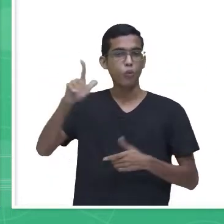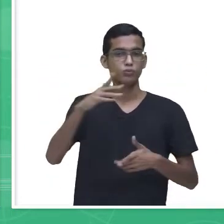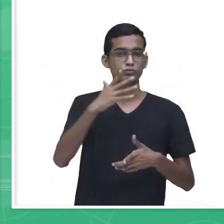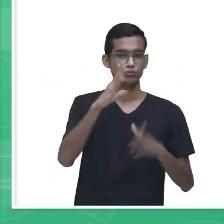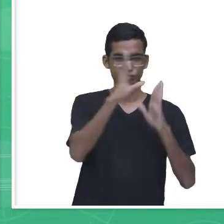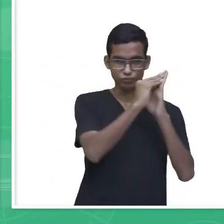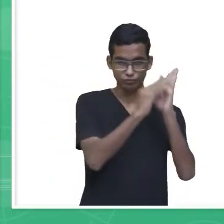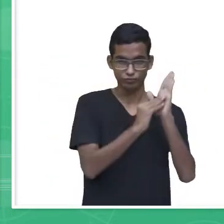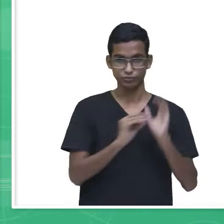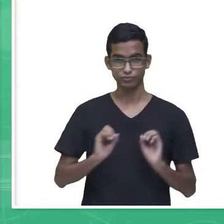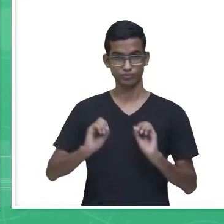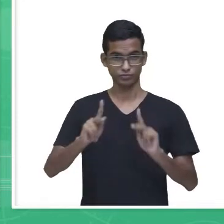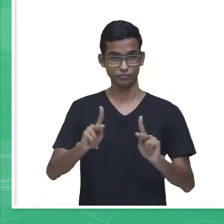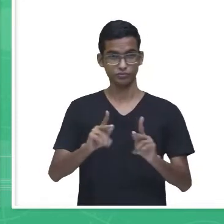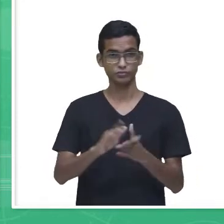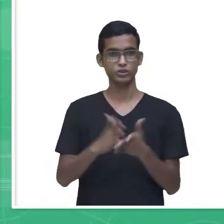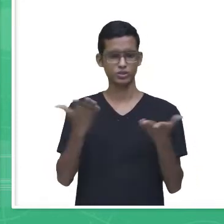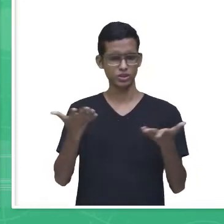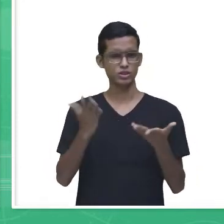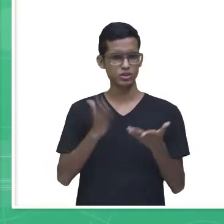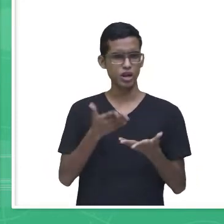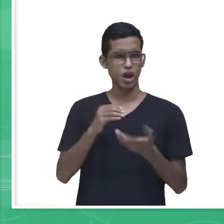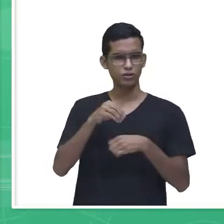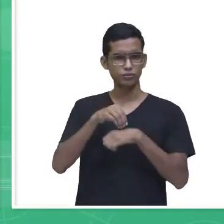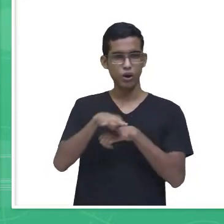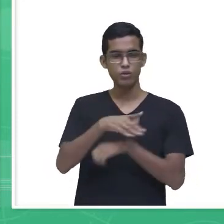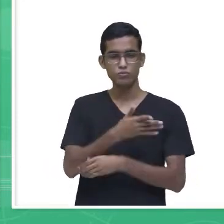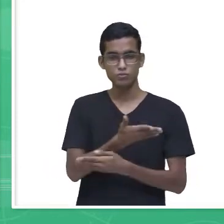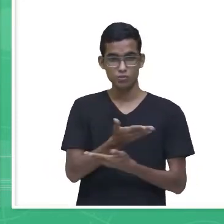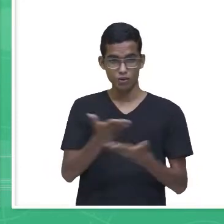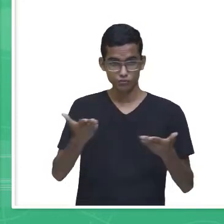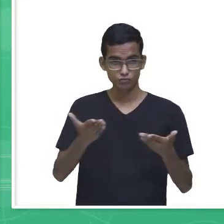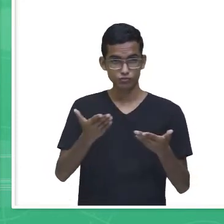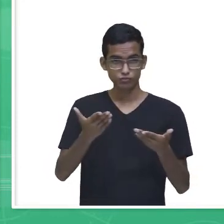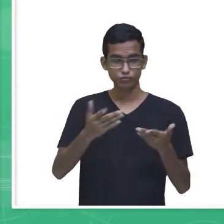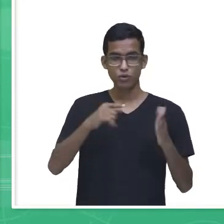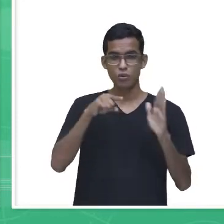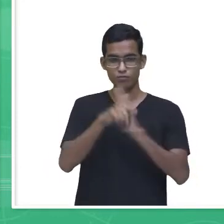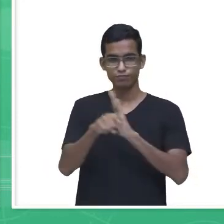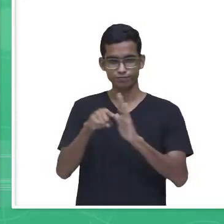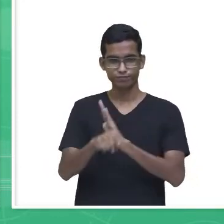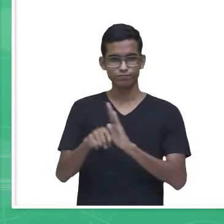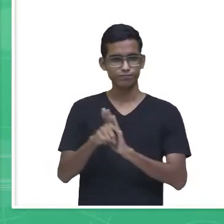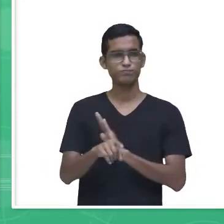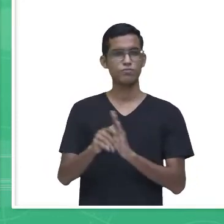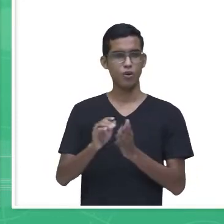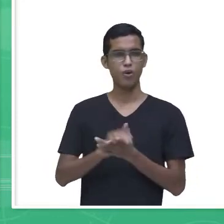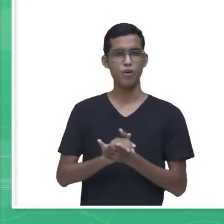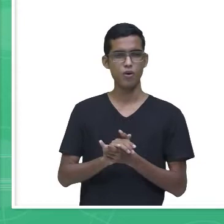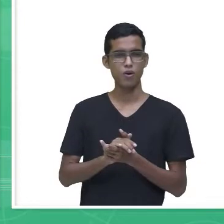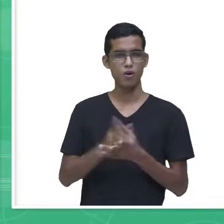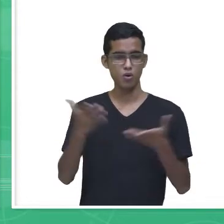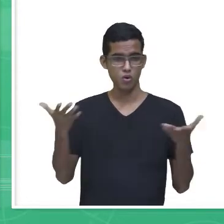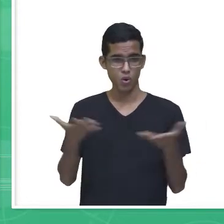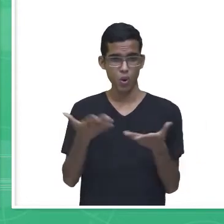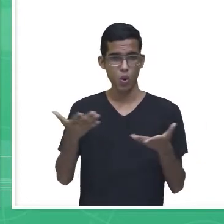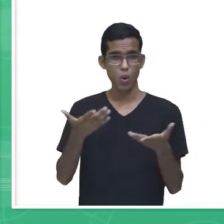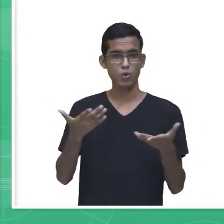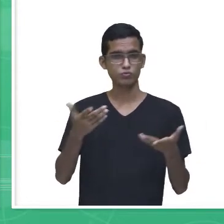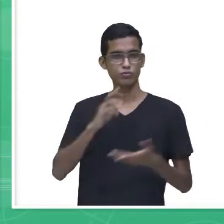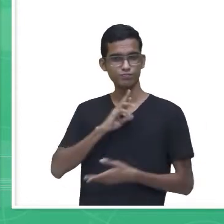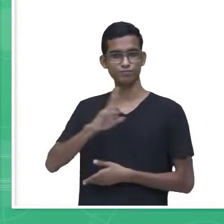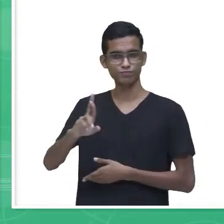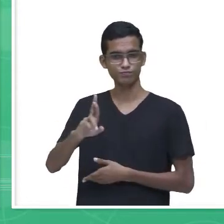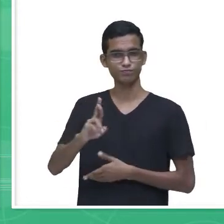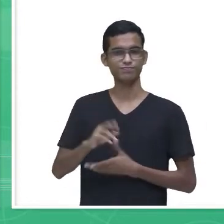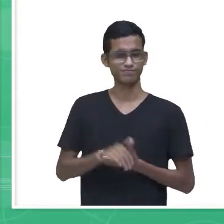nós já passamos para vocês, né? As questões para vocês resolverem, né? E hoje já chegar já bombando com a resposta.